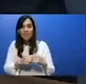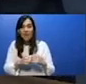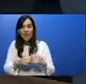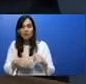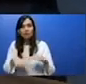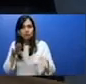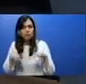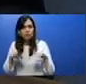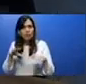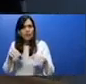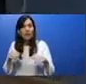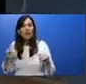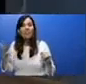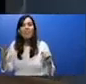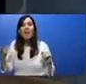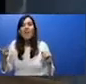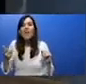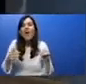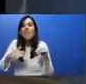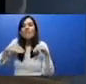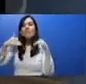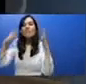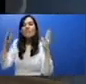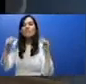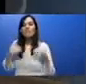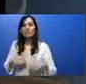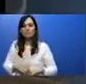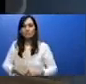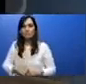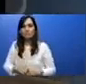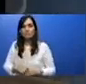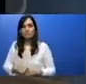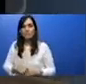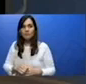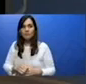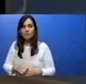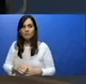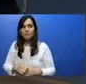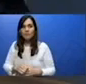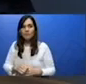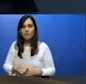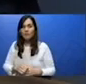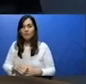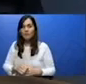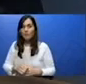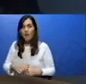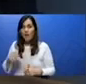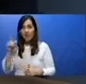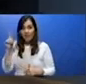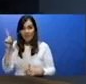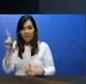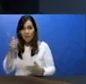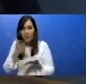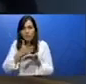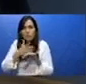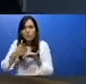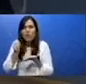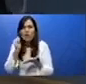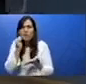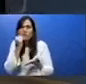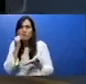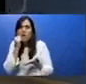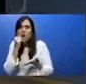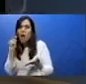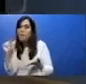artista apenas por suas pinturas geniais. A sua contribuição no campo científico